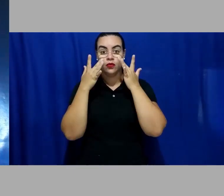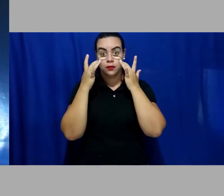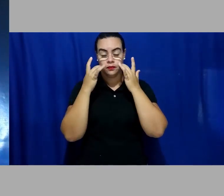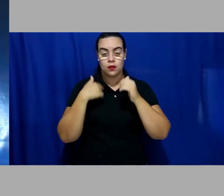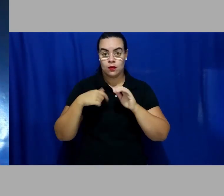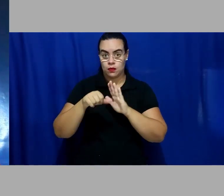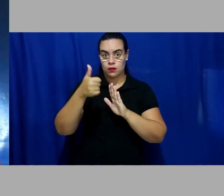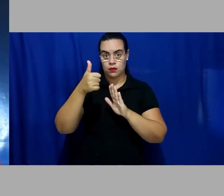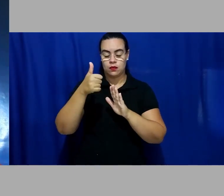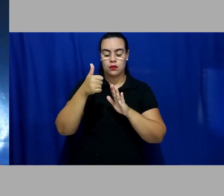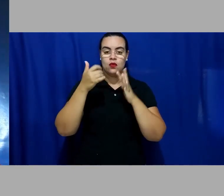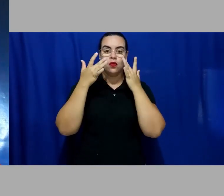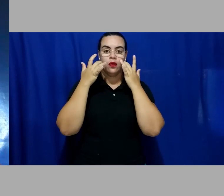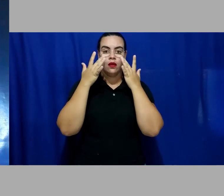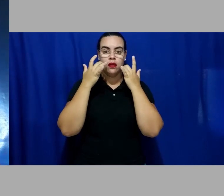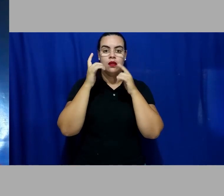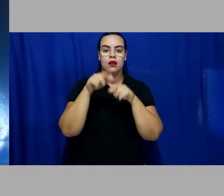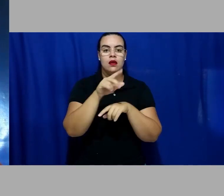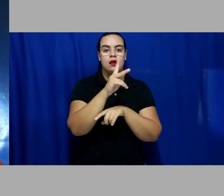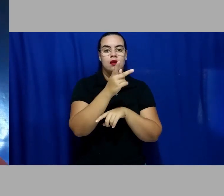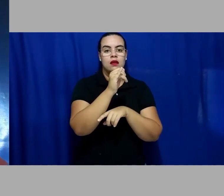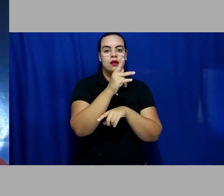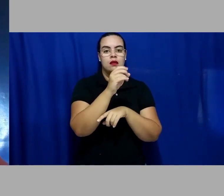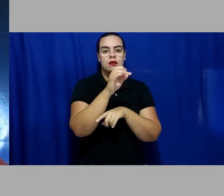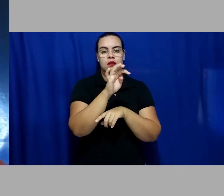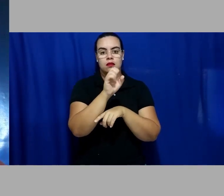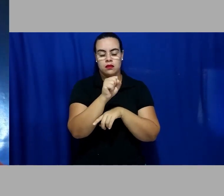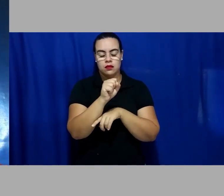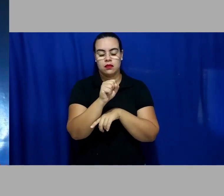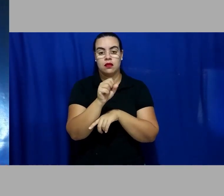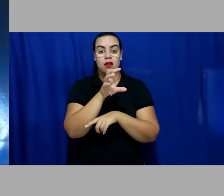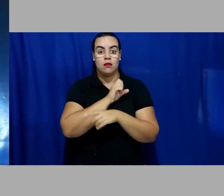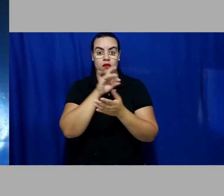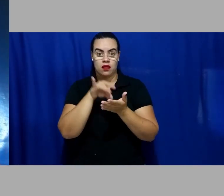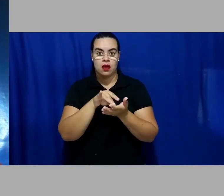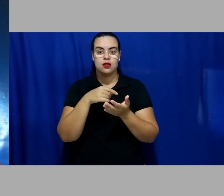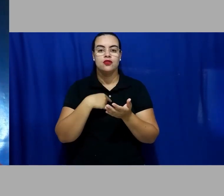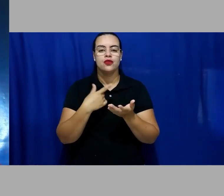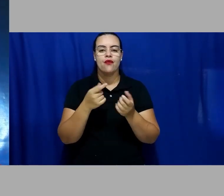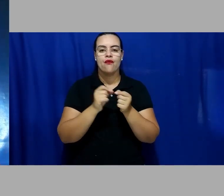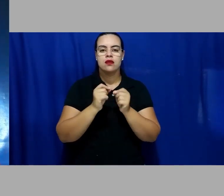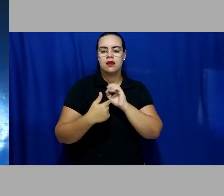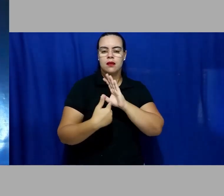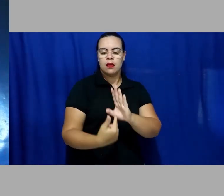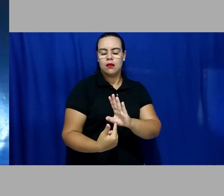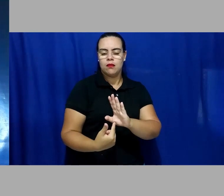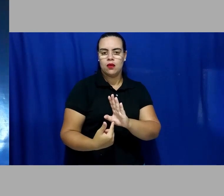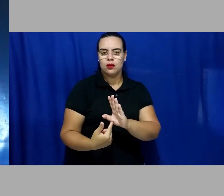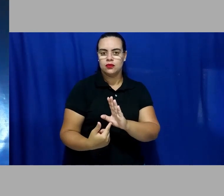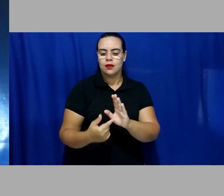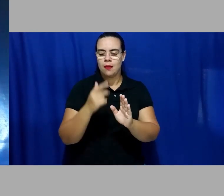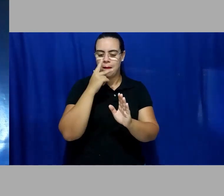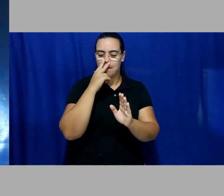teatro. O meu primeiro espetáculo como ator foi em Hipóteses para o Amor e a Verdade, onde eu performava